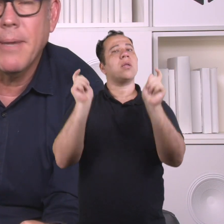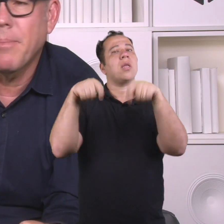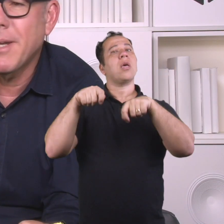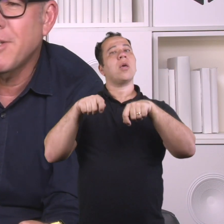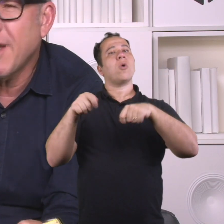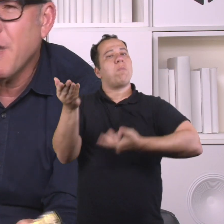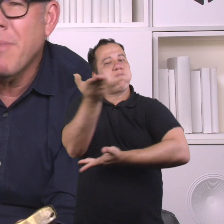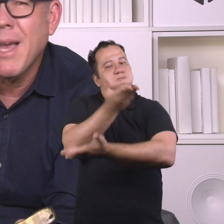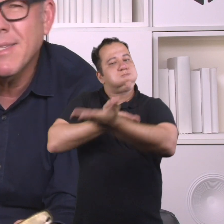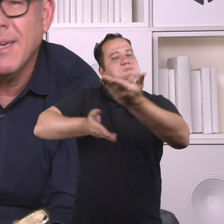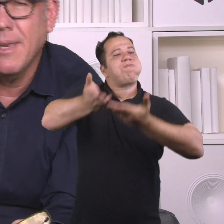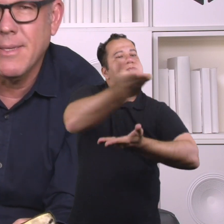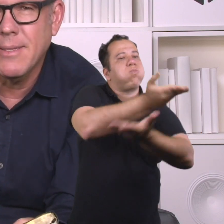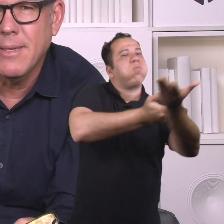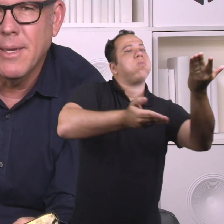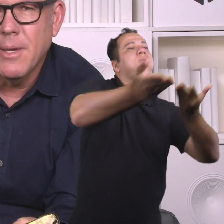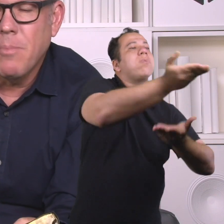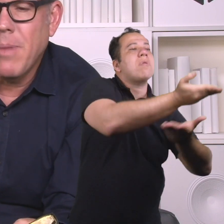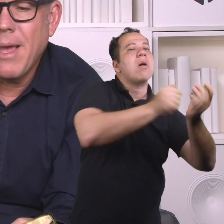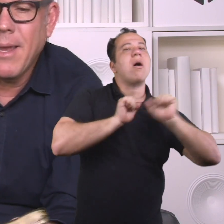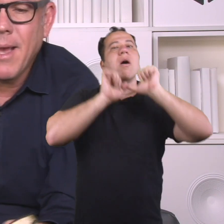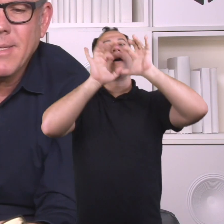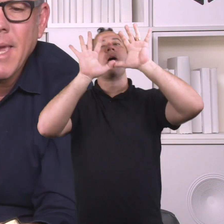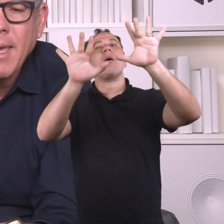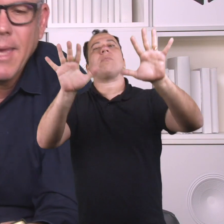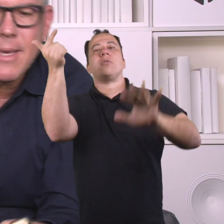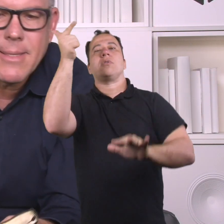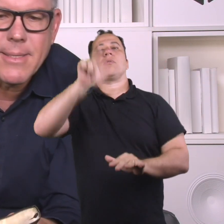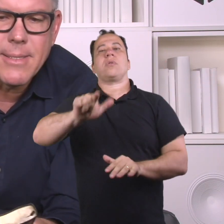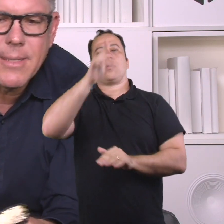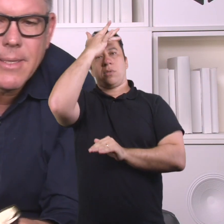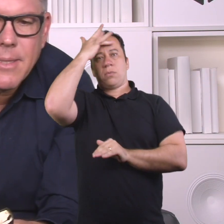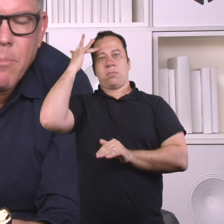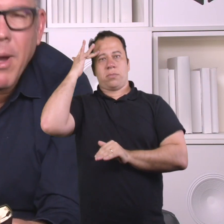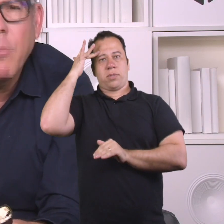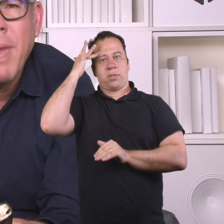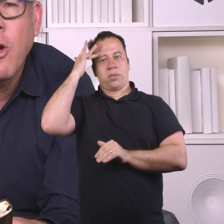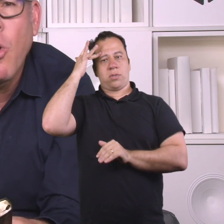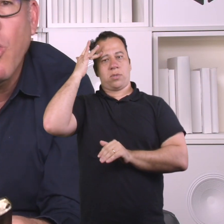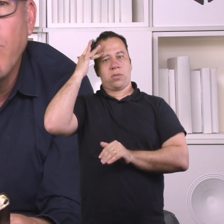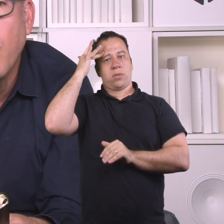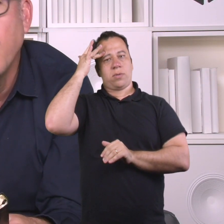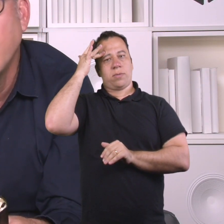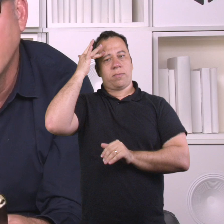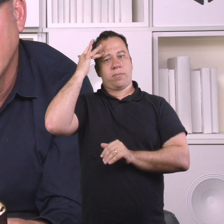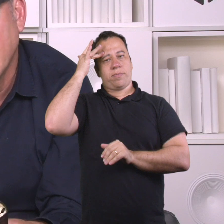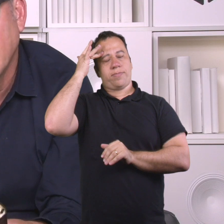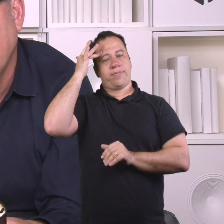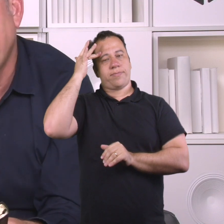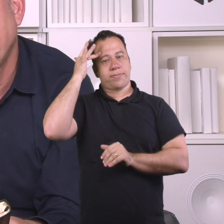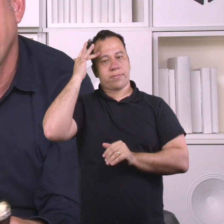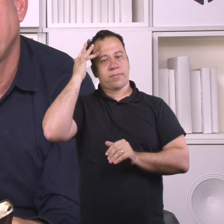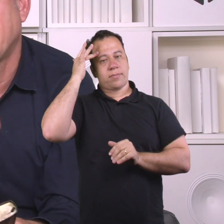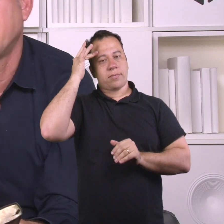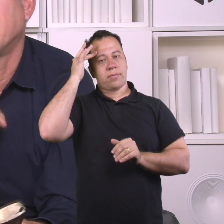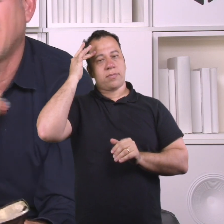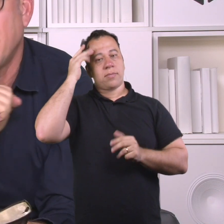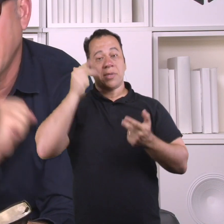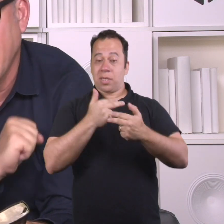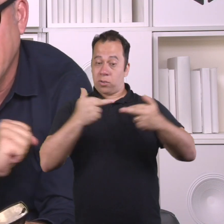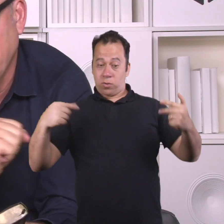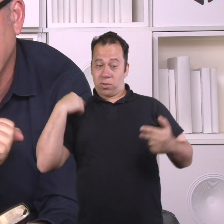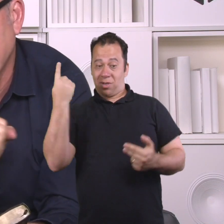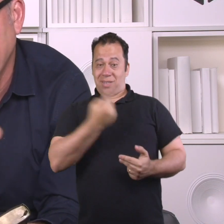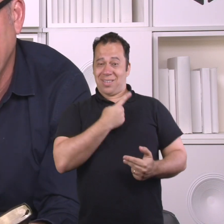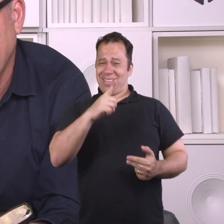pessoas, para gerar mais riqueza. As riquezas existem para o bem comum, não para o bem particular